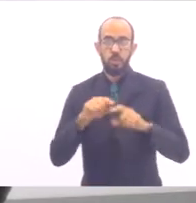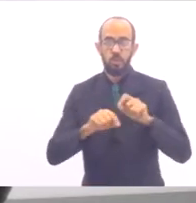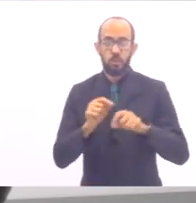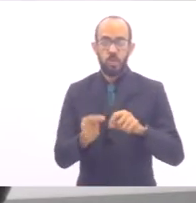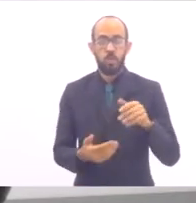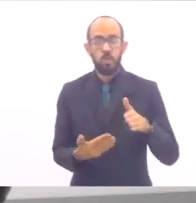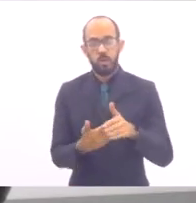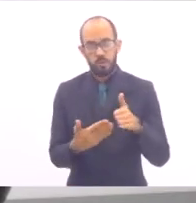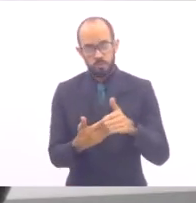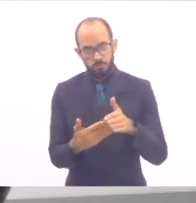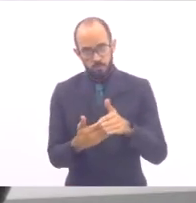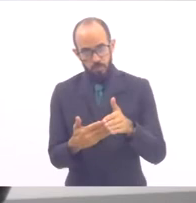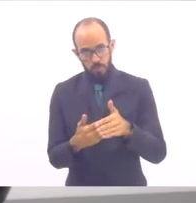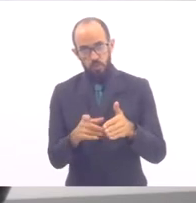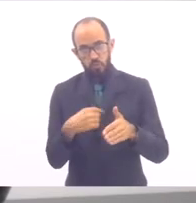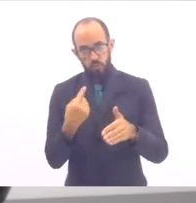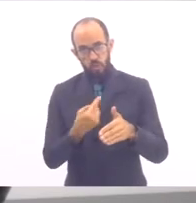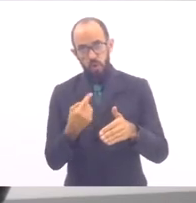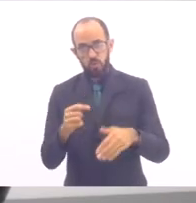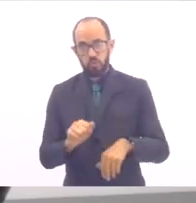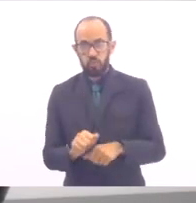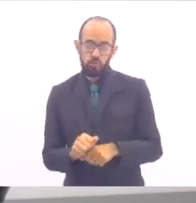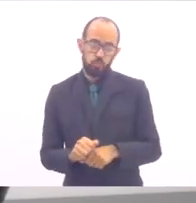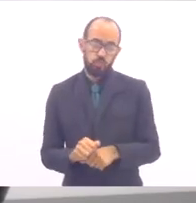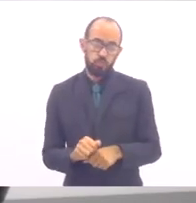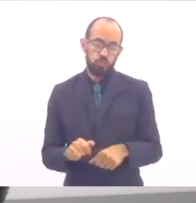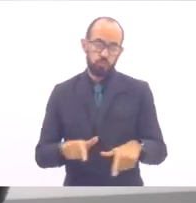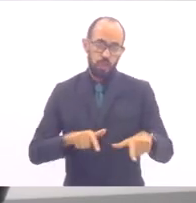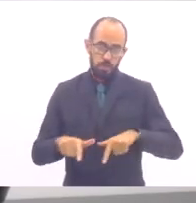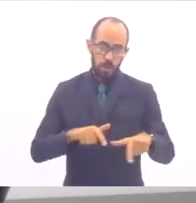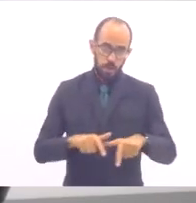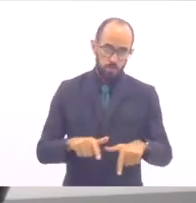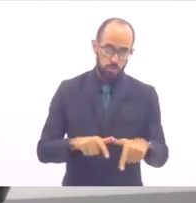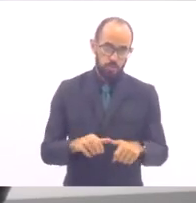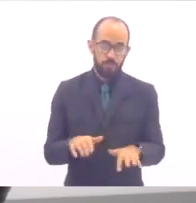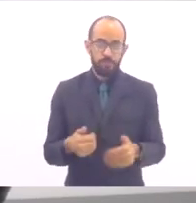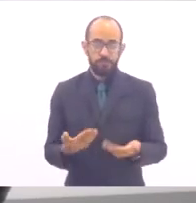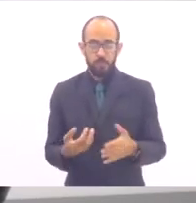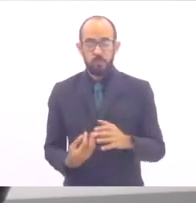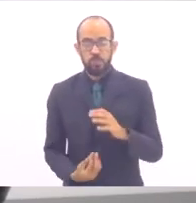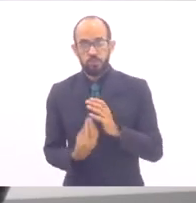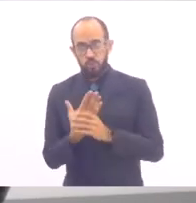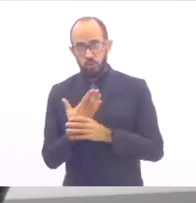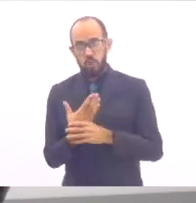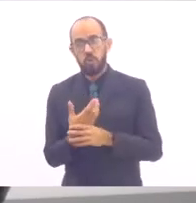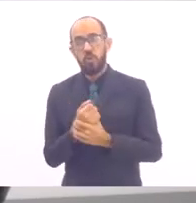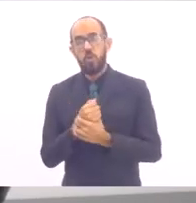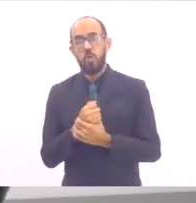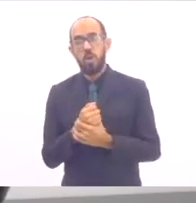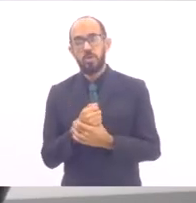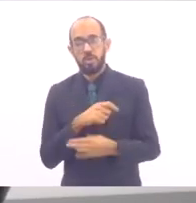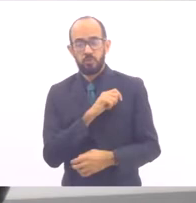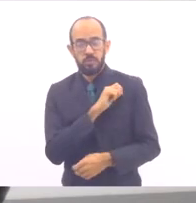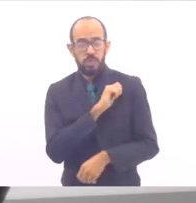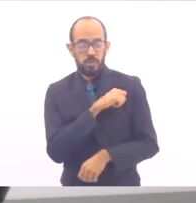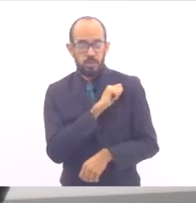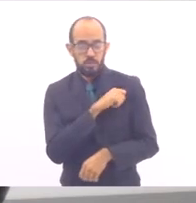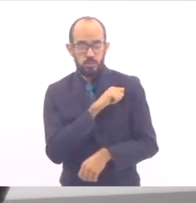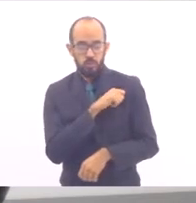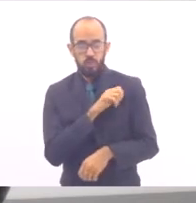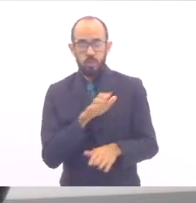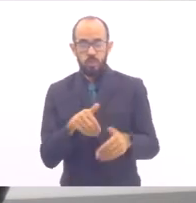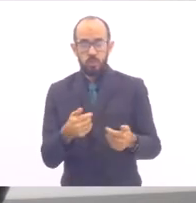dentro da nossa competência de licenciamento. Então, estabelecemos esse procedimento de fiscalização, de certa forma,